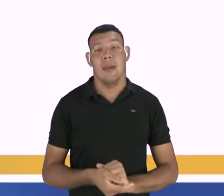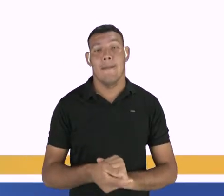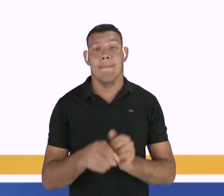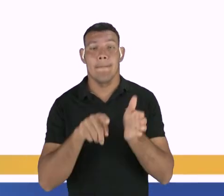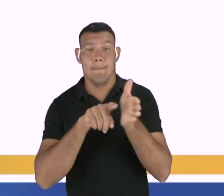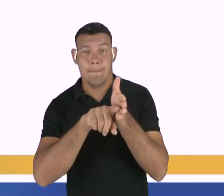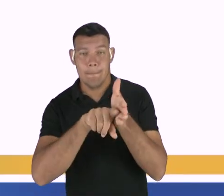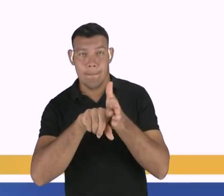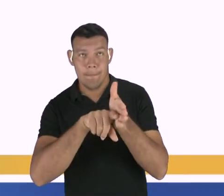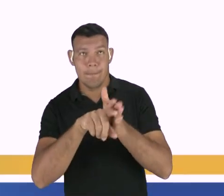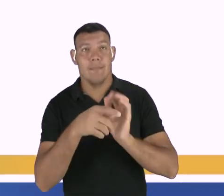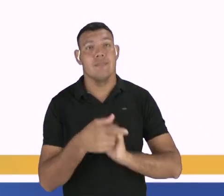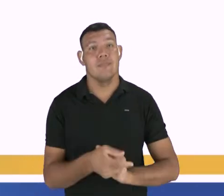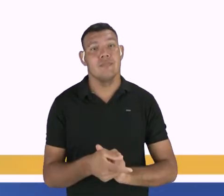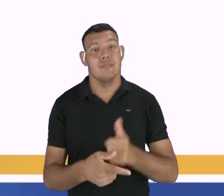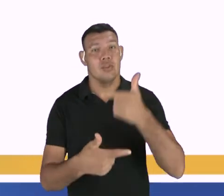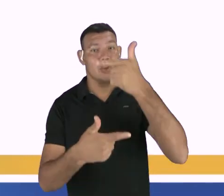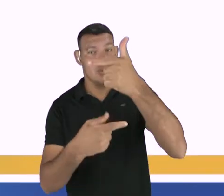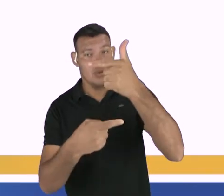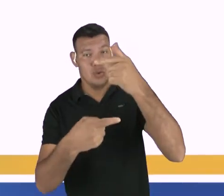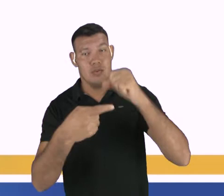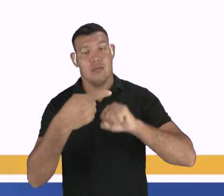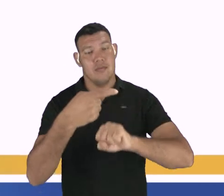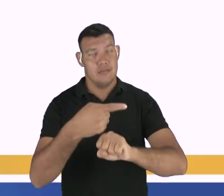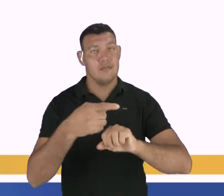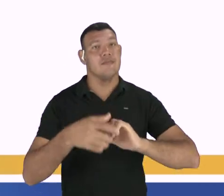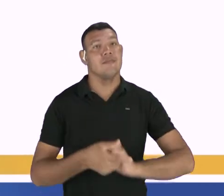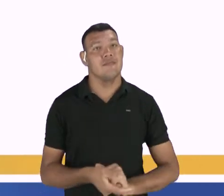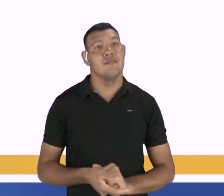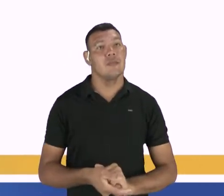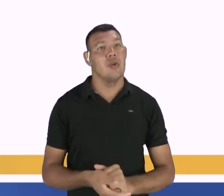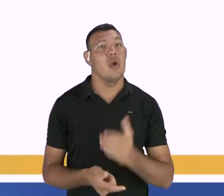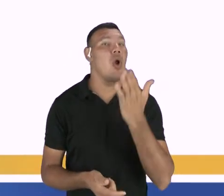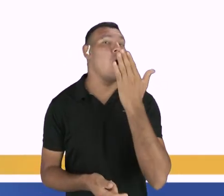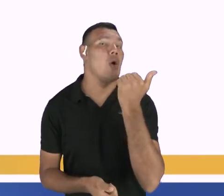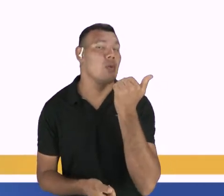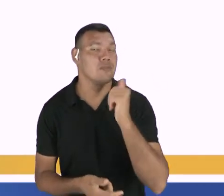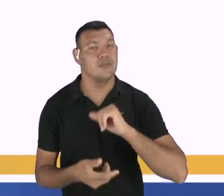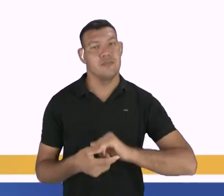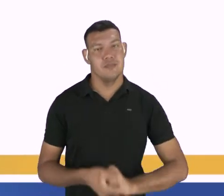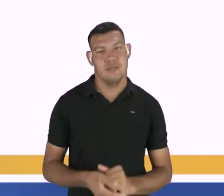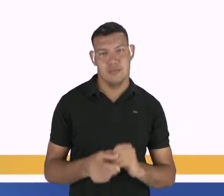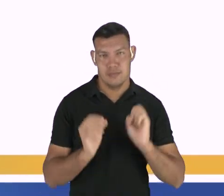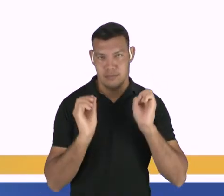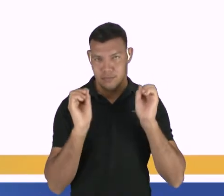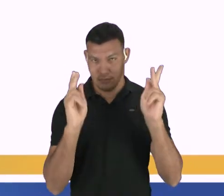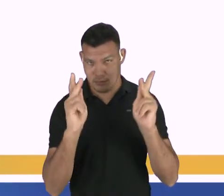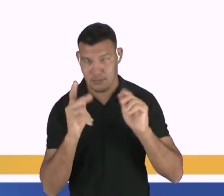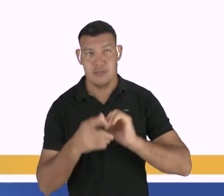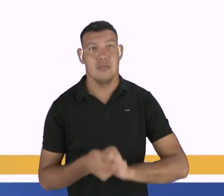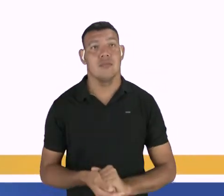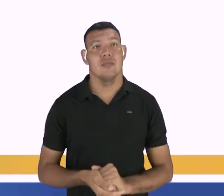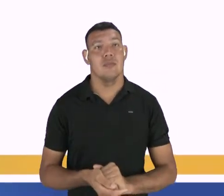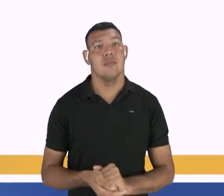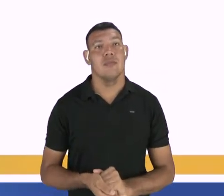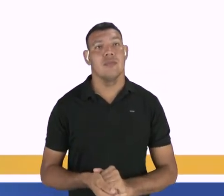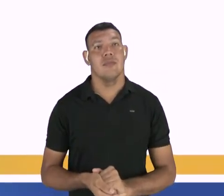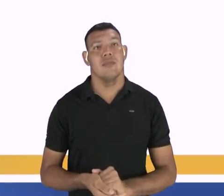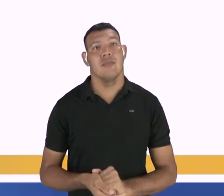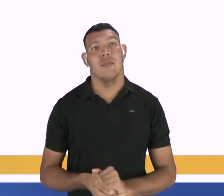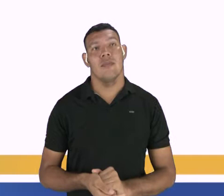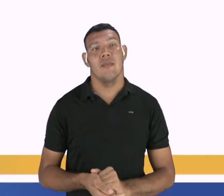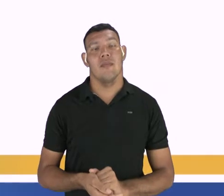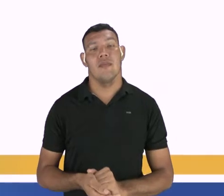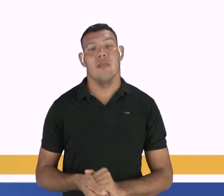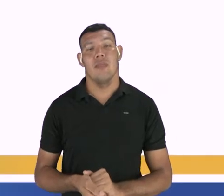menos 2/8, que é a parte que ele comeu. Ok? Então,